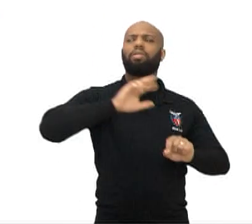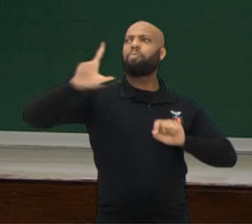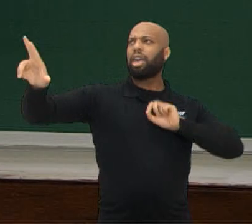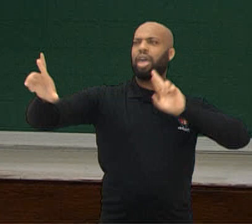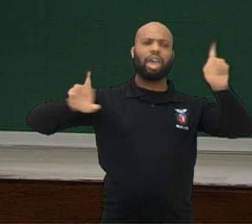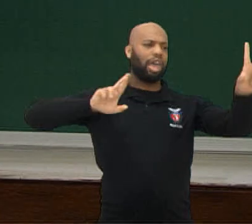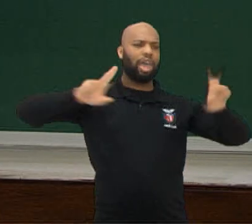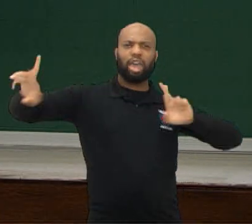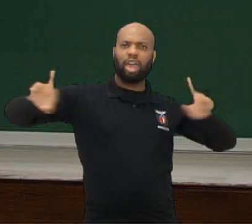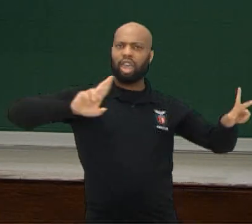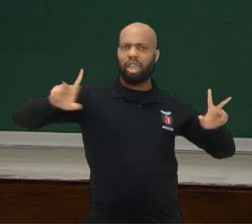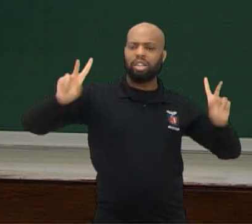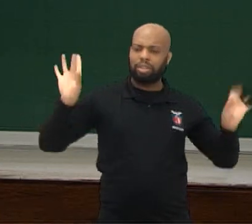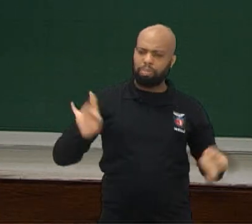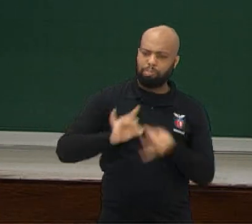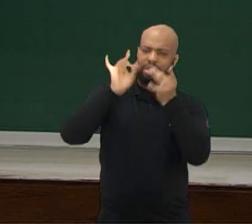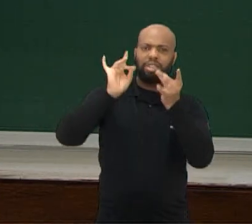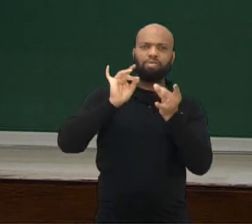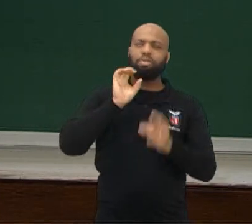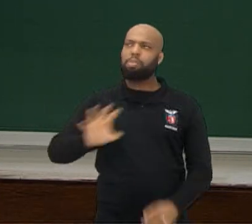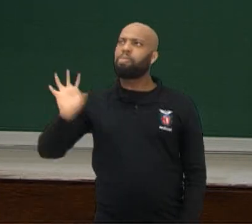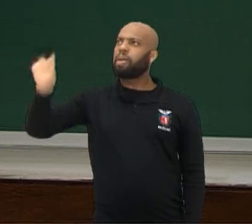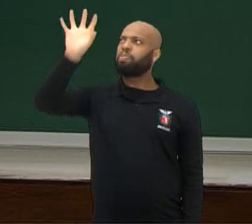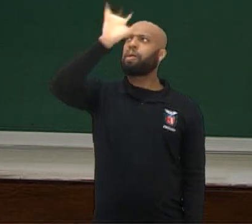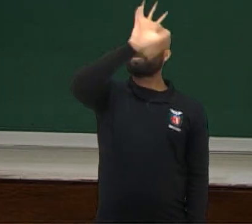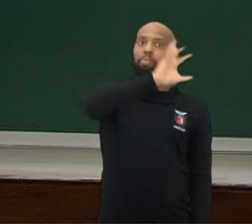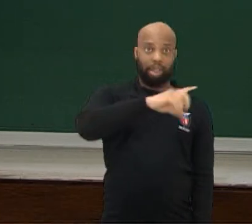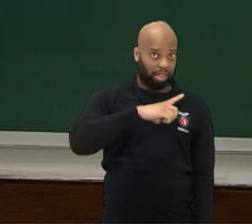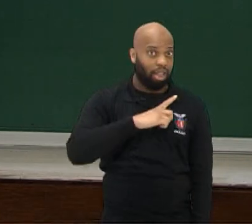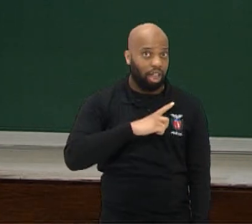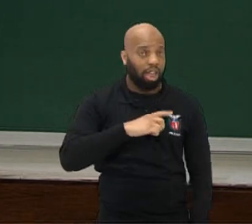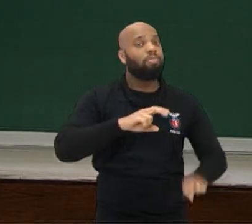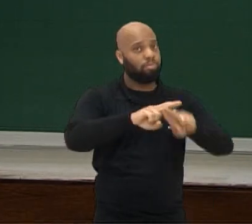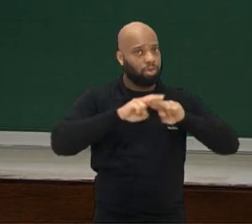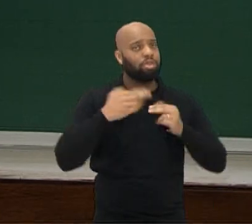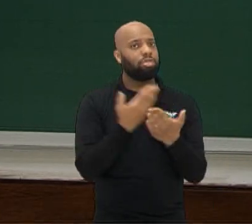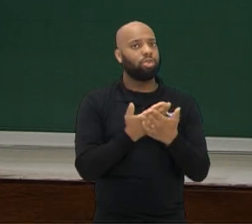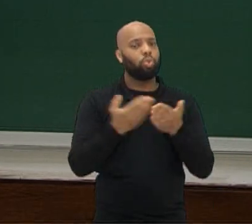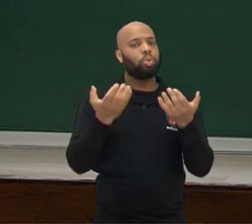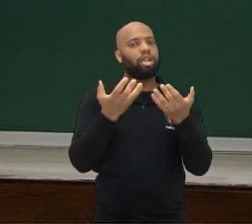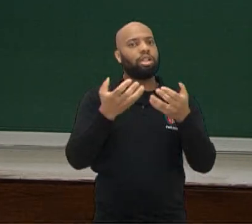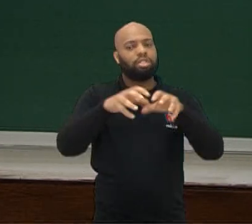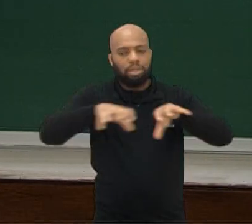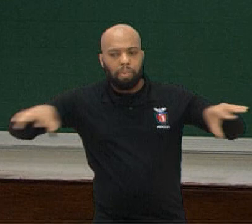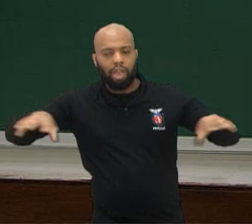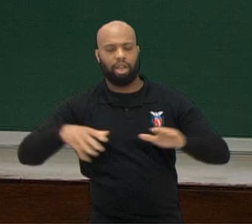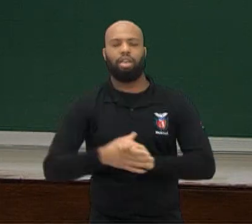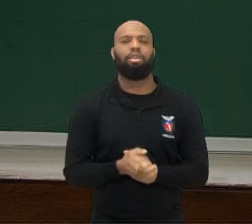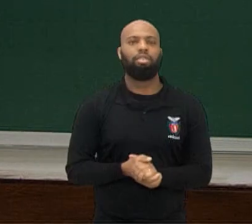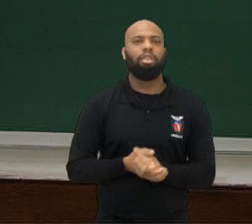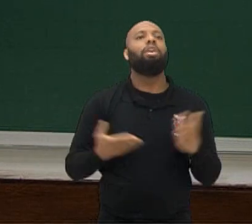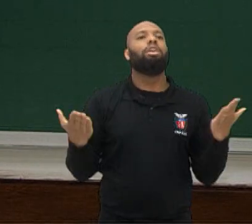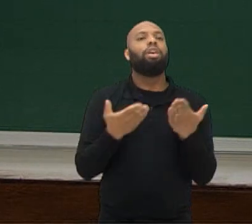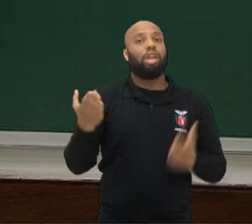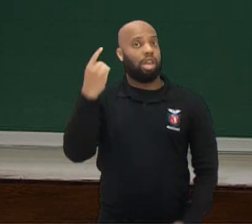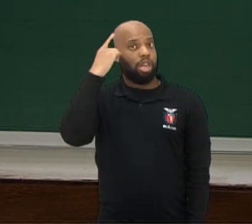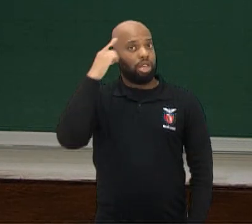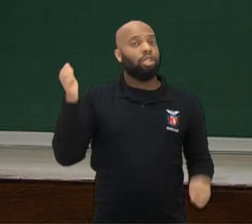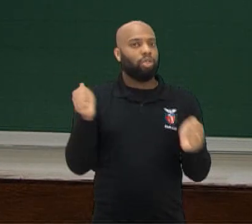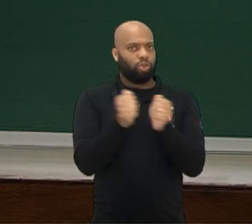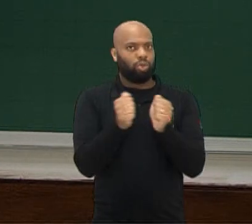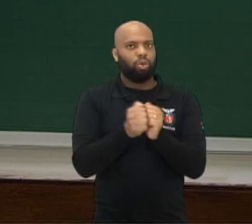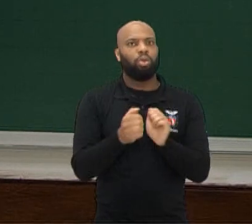diferenças e peculiaridades em cada região, certo? Por isso que a gente estuda daí separadamente cada uma delas. Então vamos pensar juntos